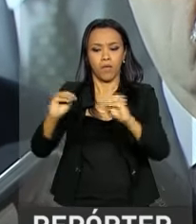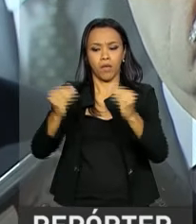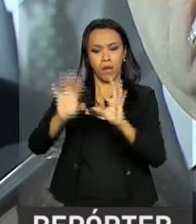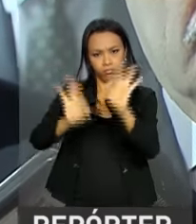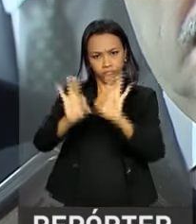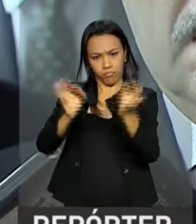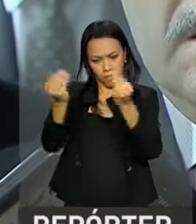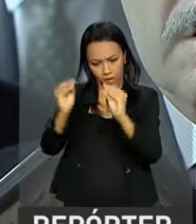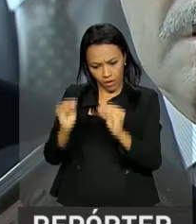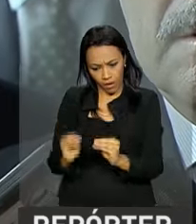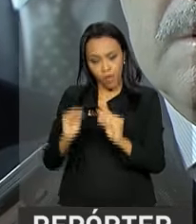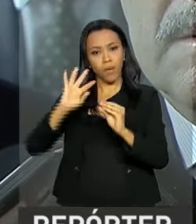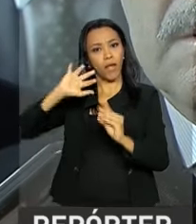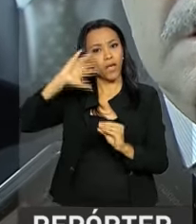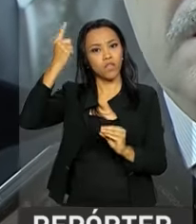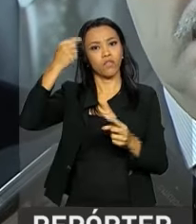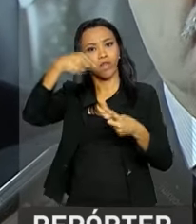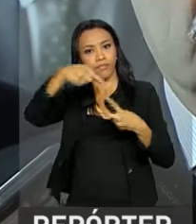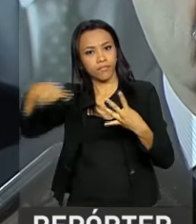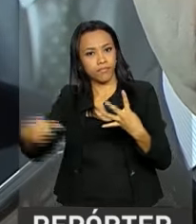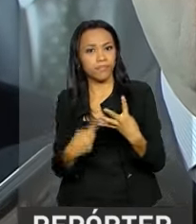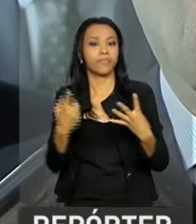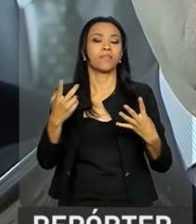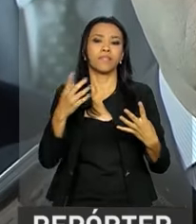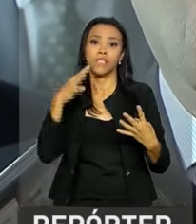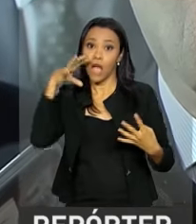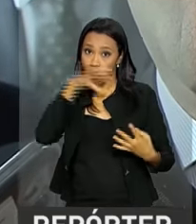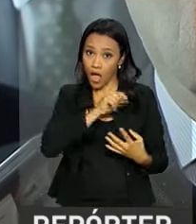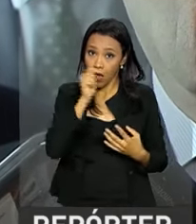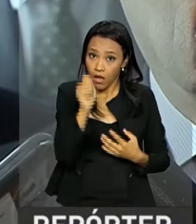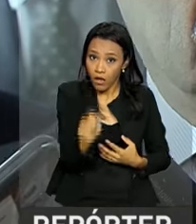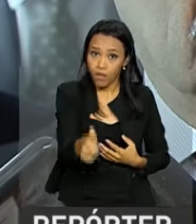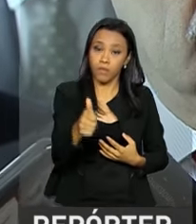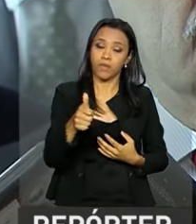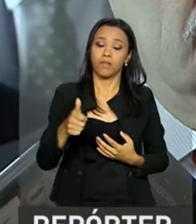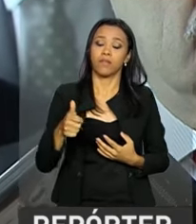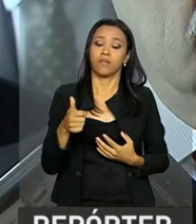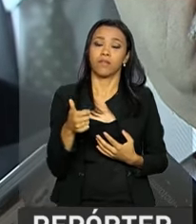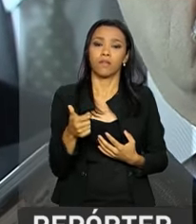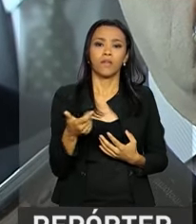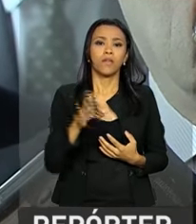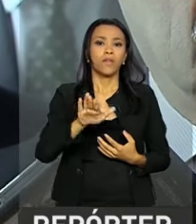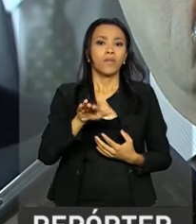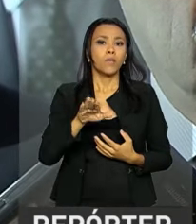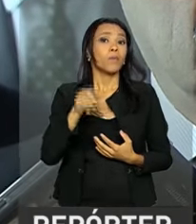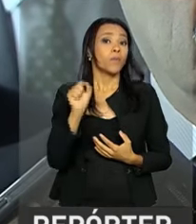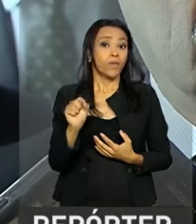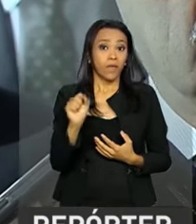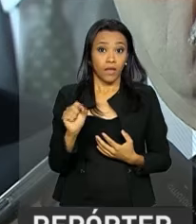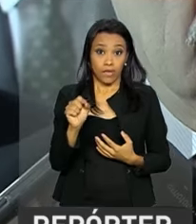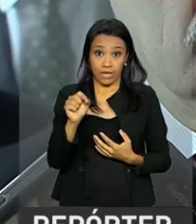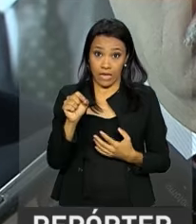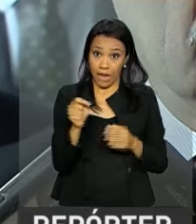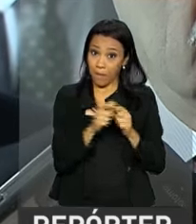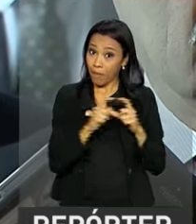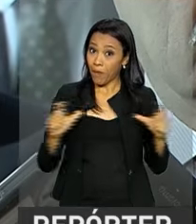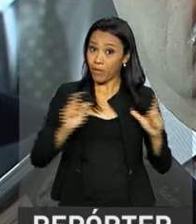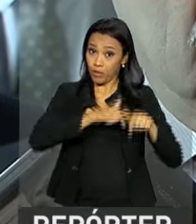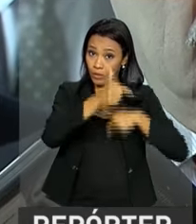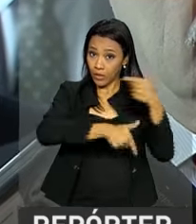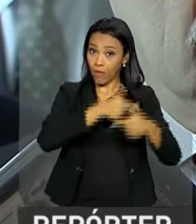formatação da solução seja relativamente rápida, na medida em que grande parte do trabalho já foi